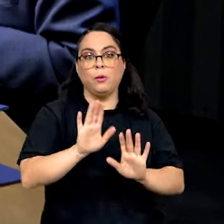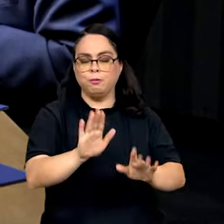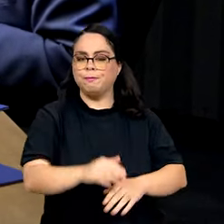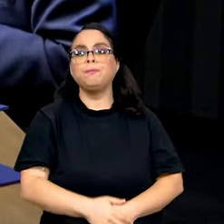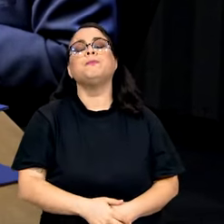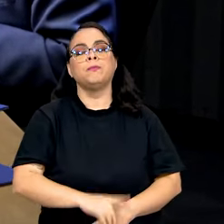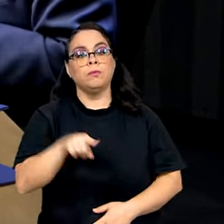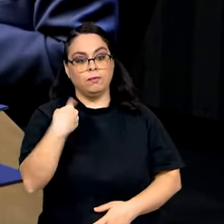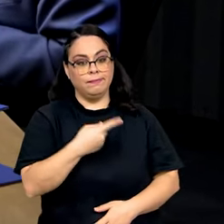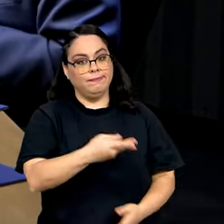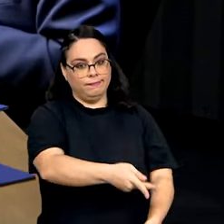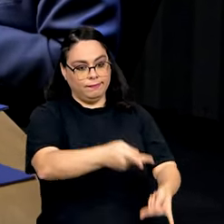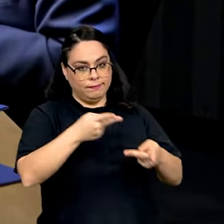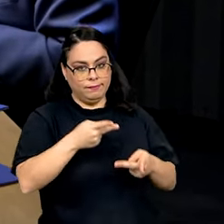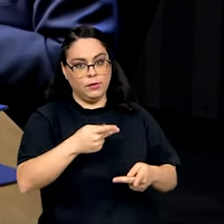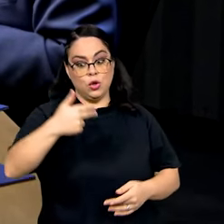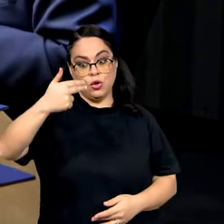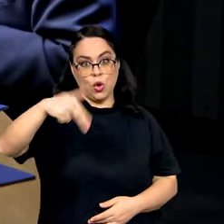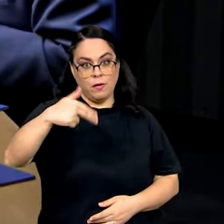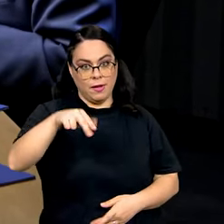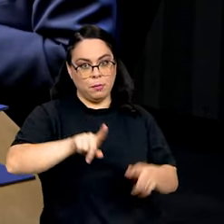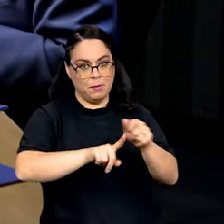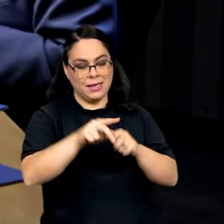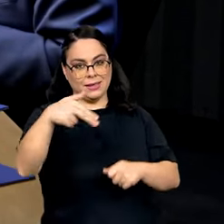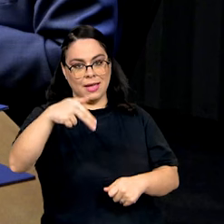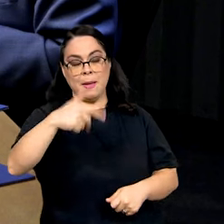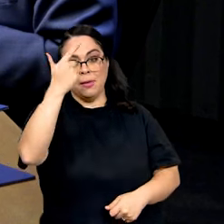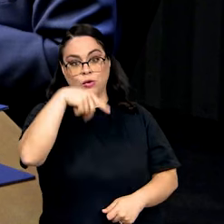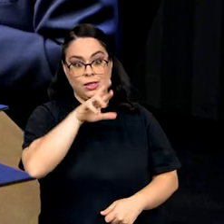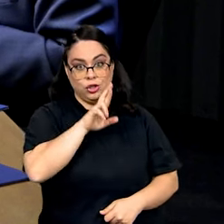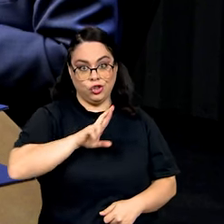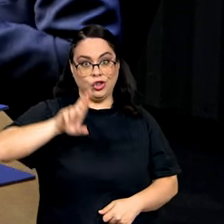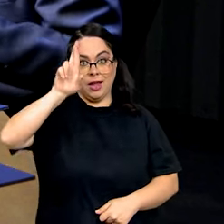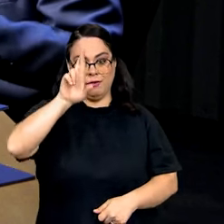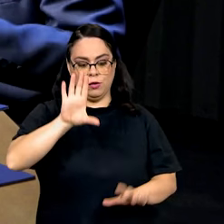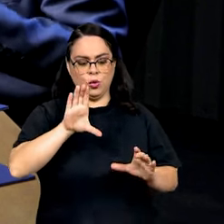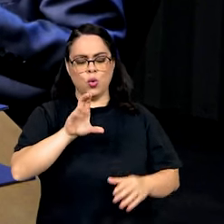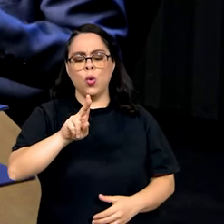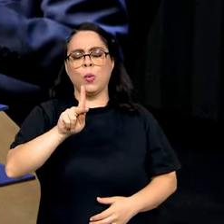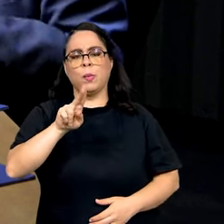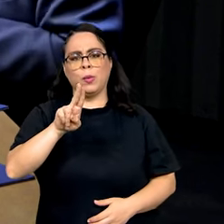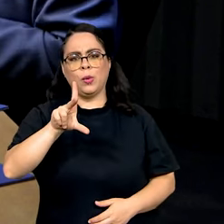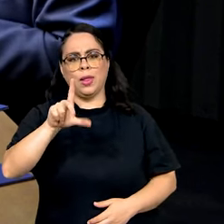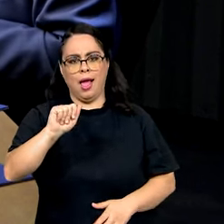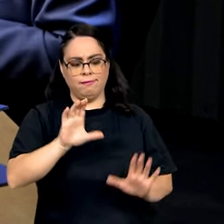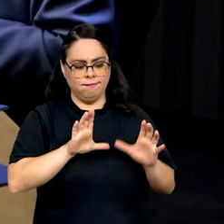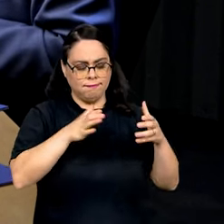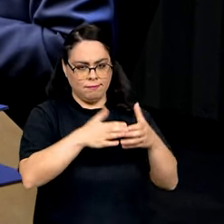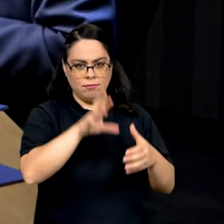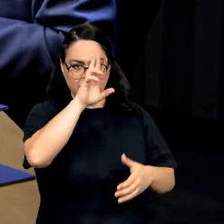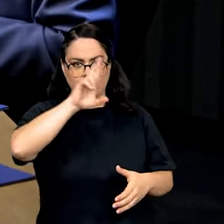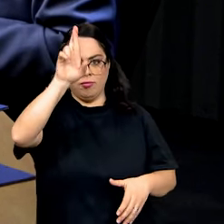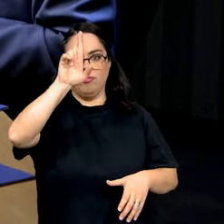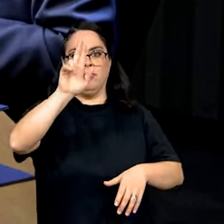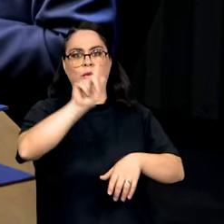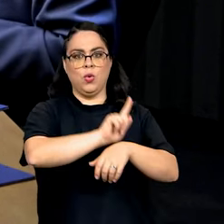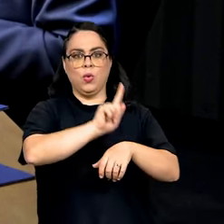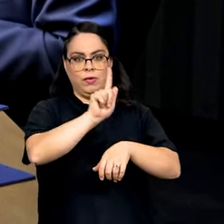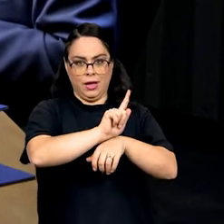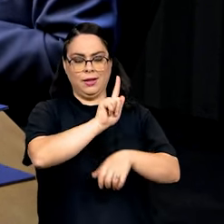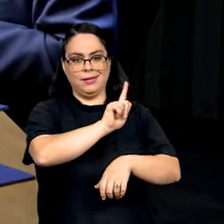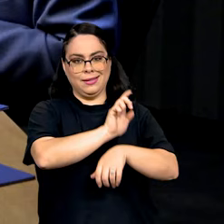receber no Brasil agora em novembro os chefes a a cúpula dos países chefes de